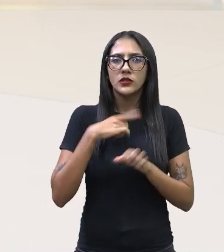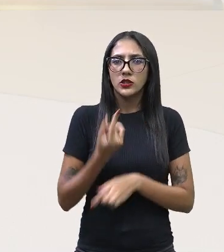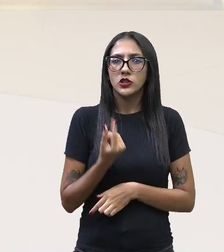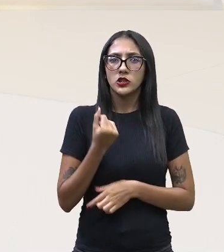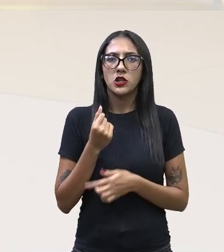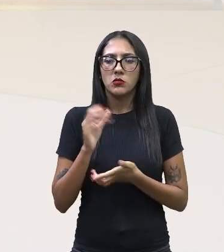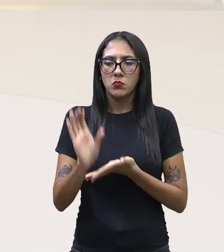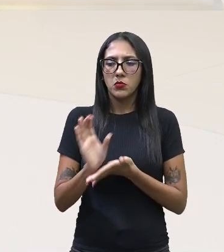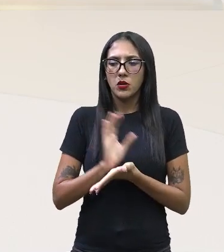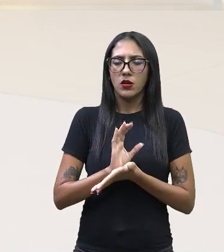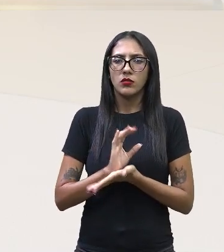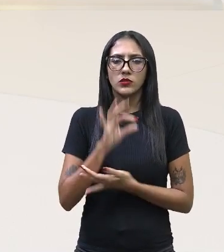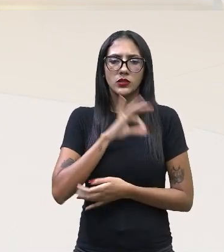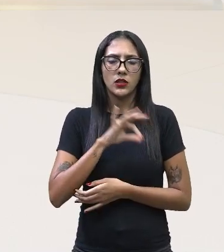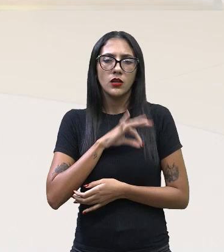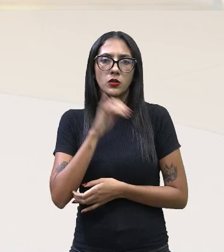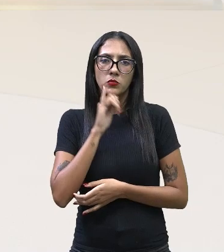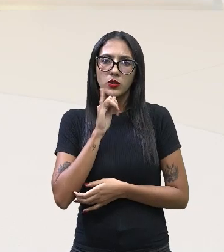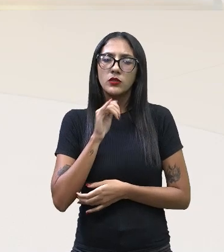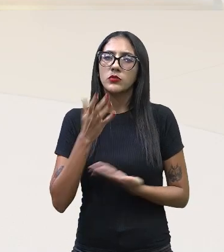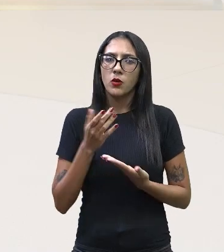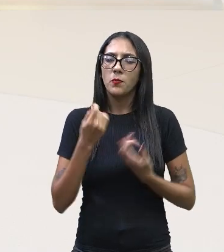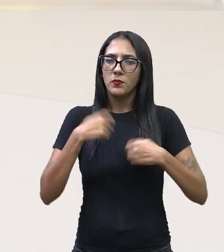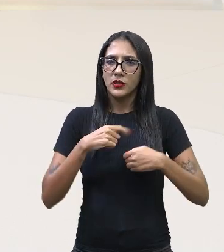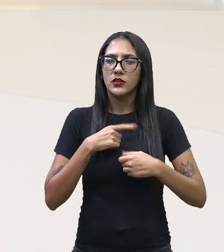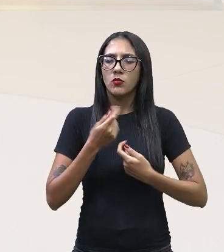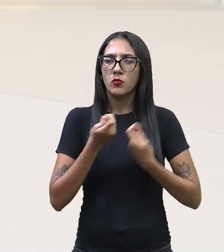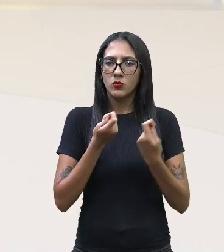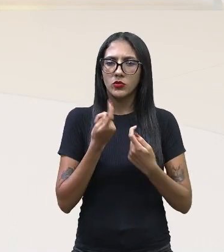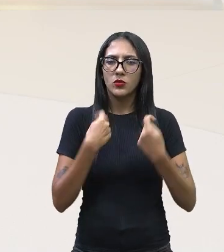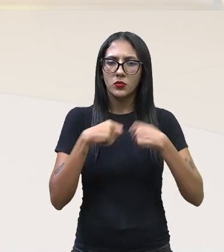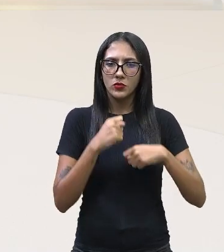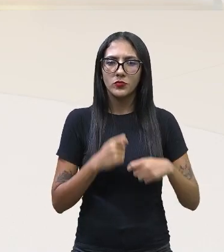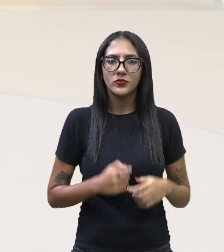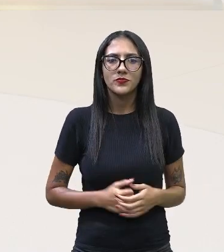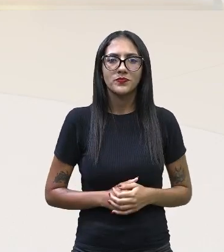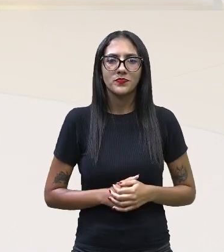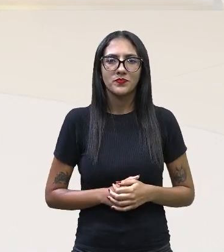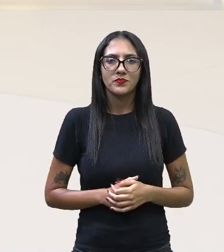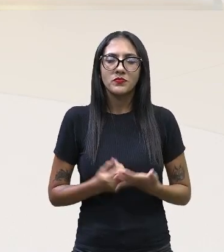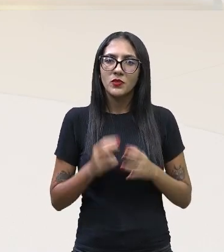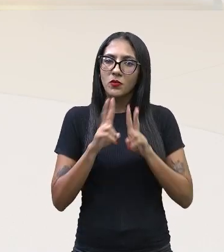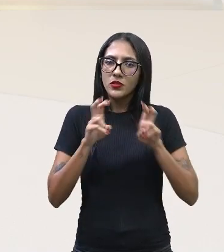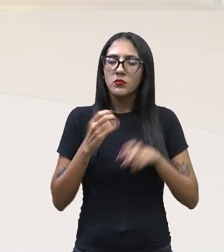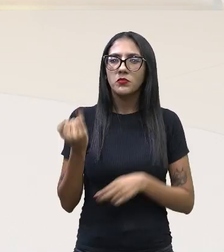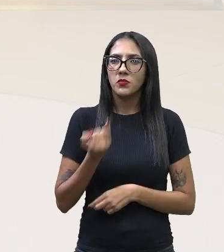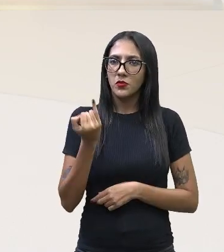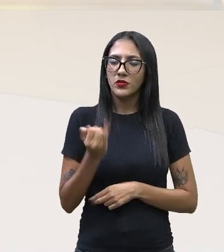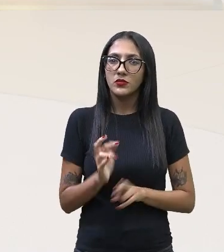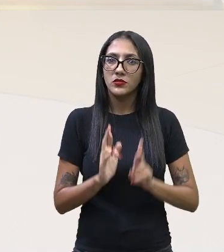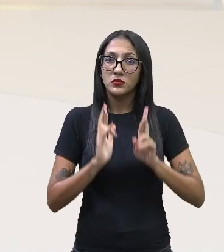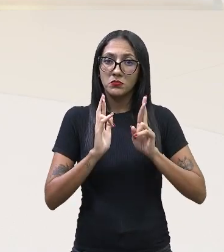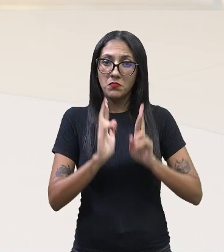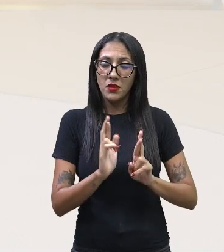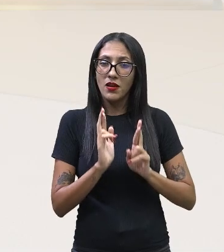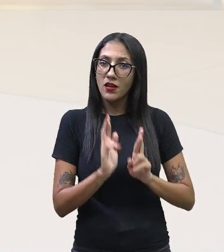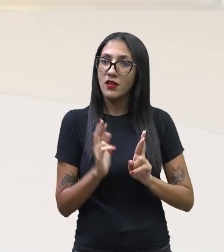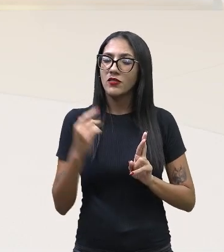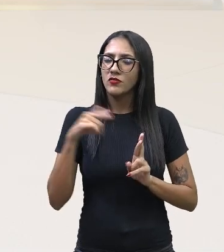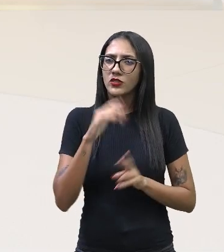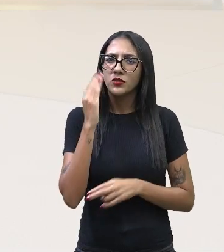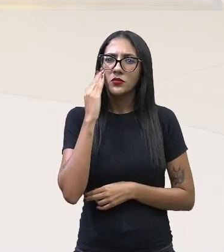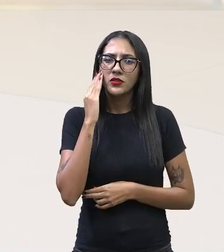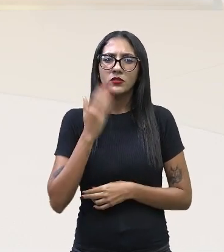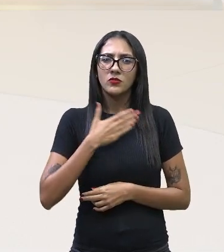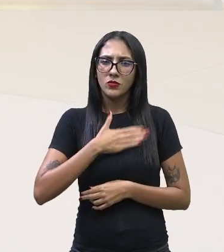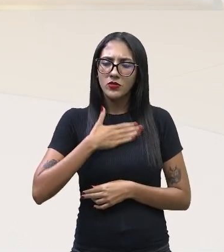precisamos saber gerir, e isso vem através da educação financeira, né, professora? Exatamente. Então, é um assunto super importante, espero que vocês tenham entendido, tenham